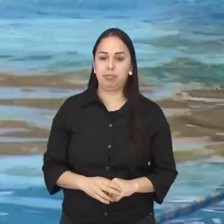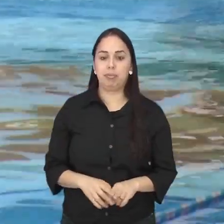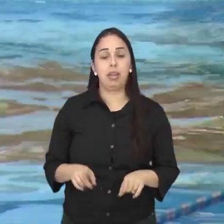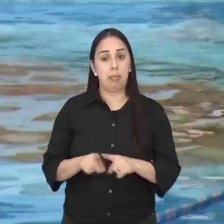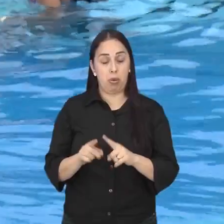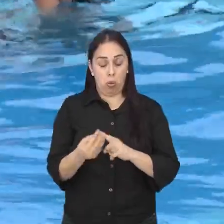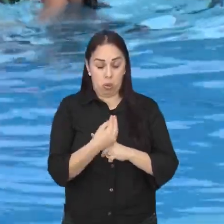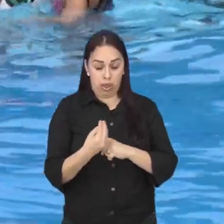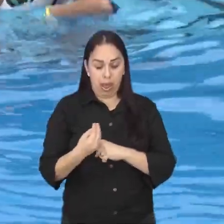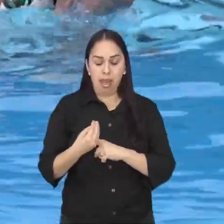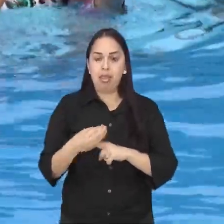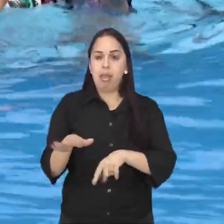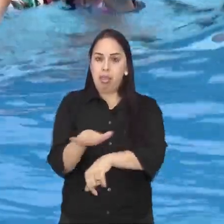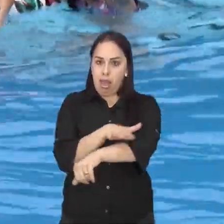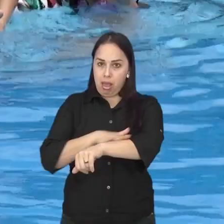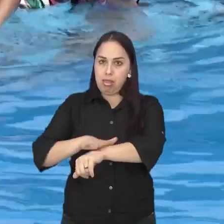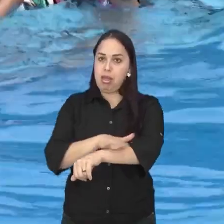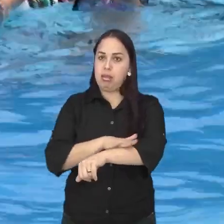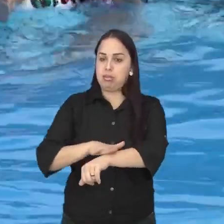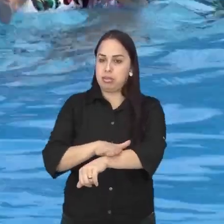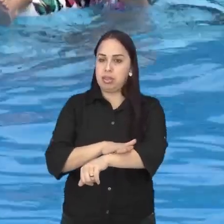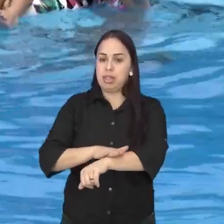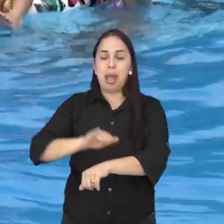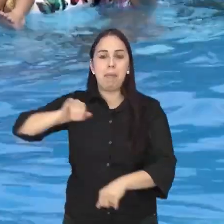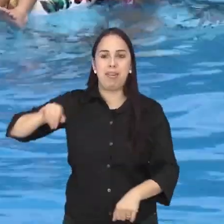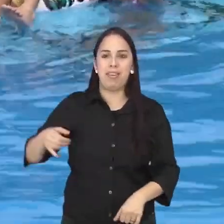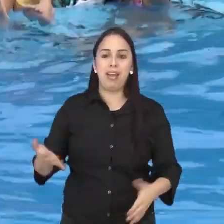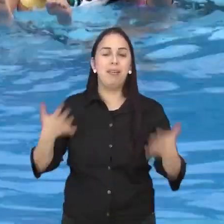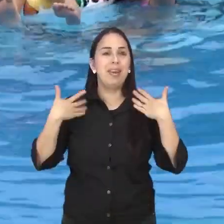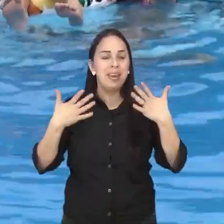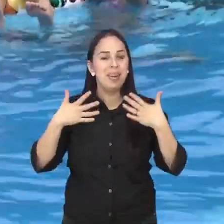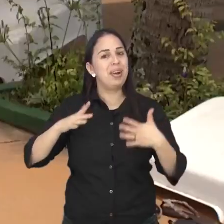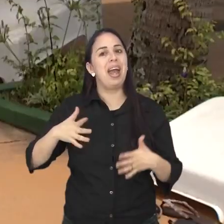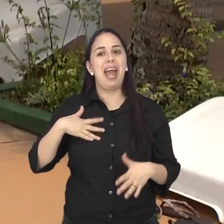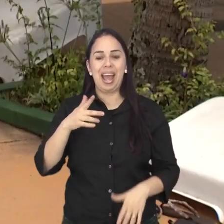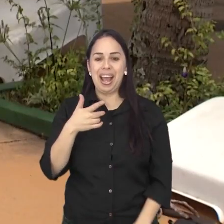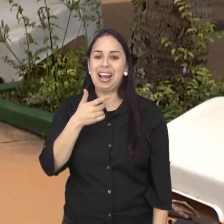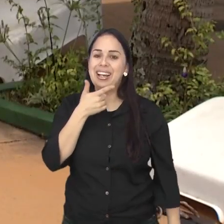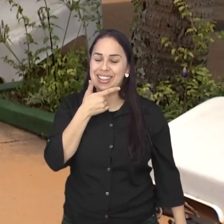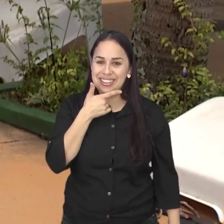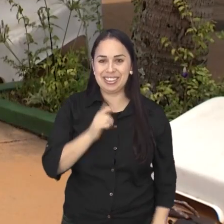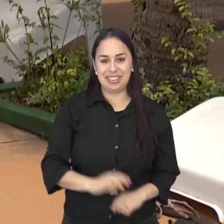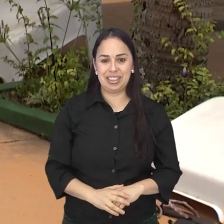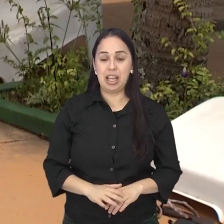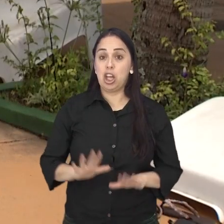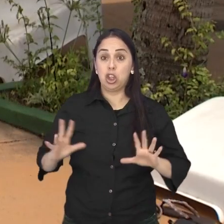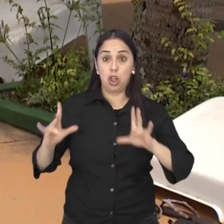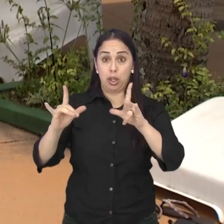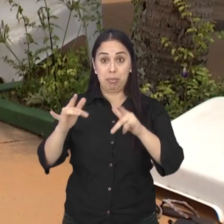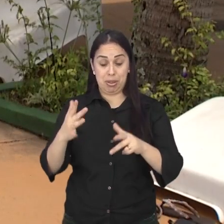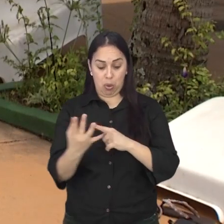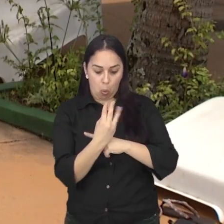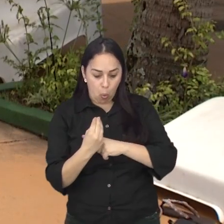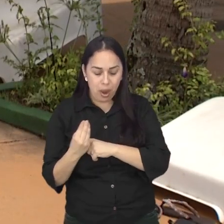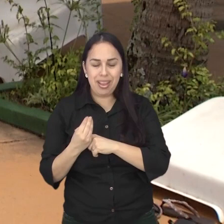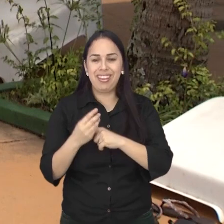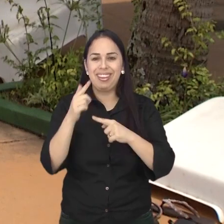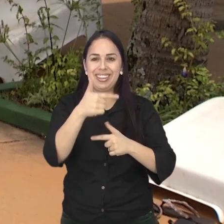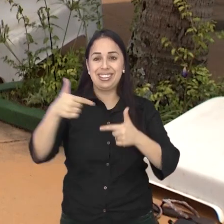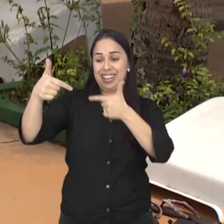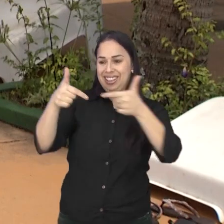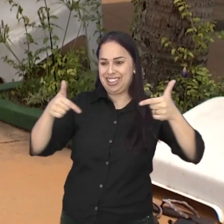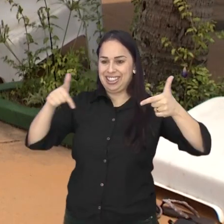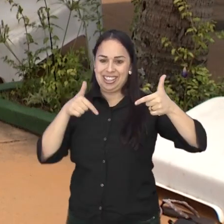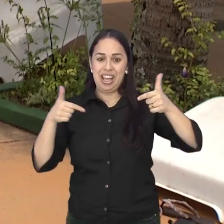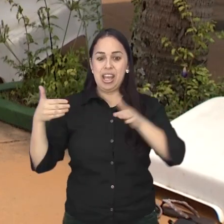com a pele, curtir o verão fica muito mais fácil e divertido. Todo mundo prevenido fica mais contente, mais alegre, vem